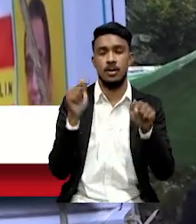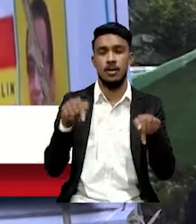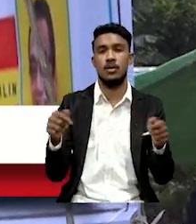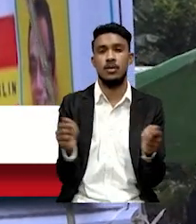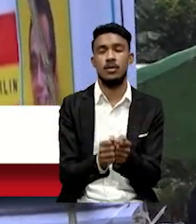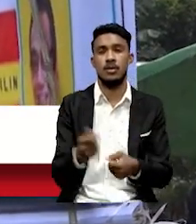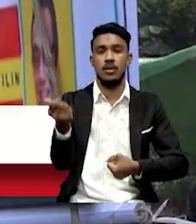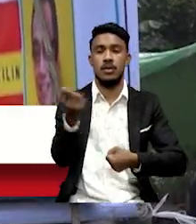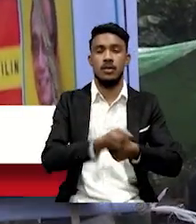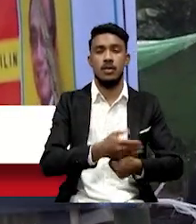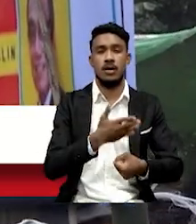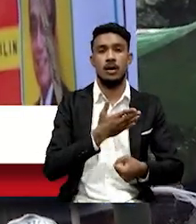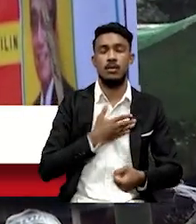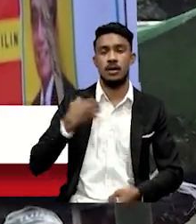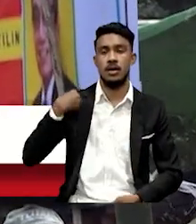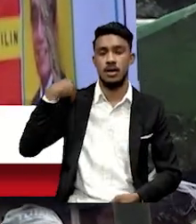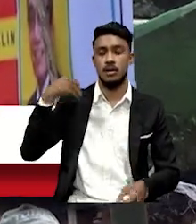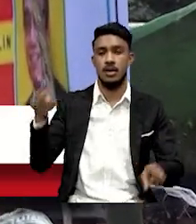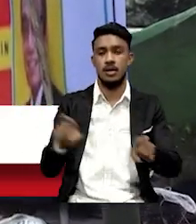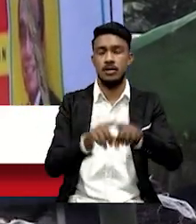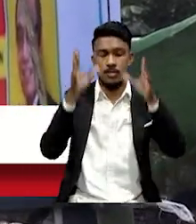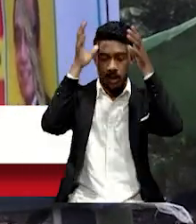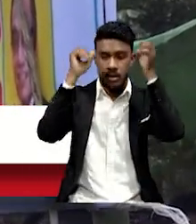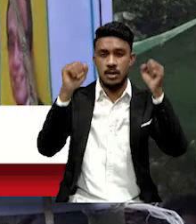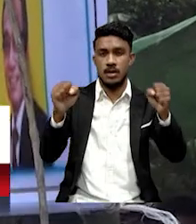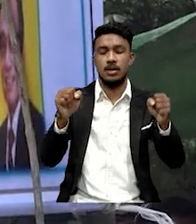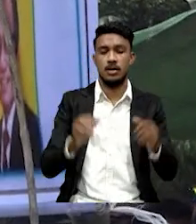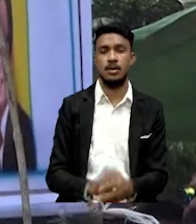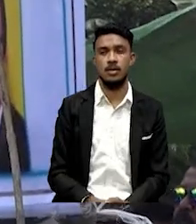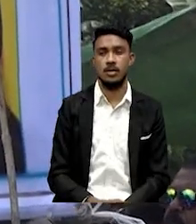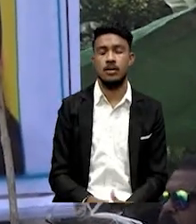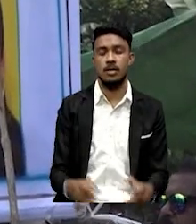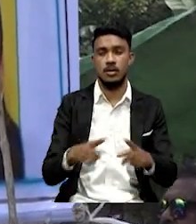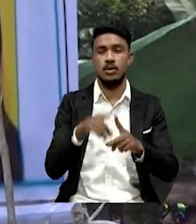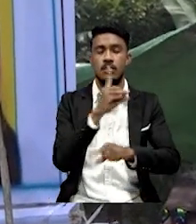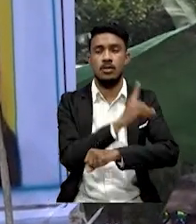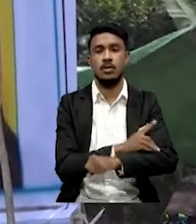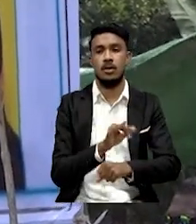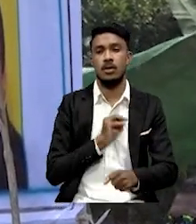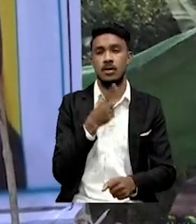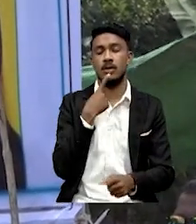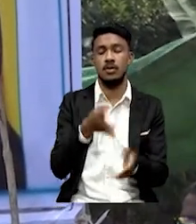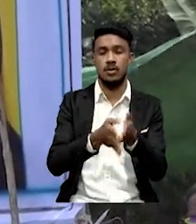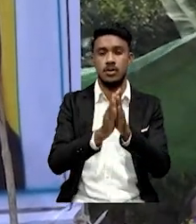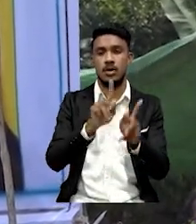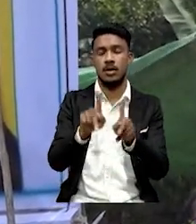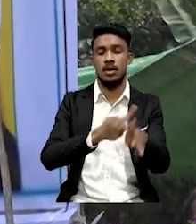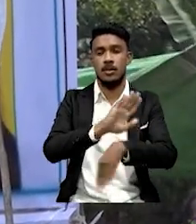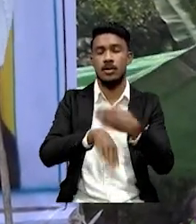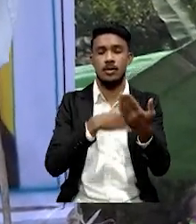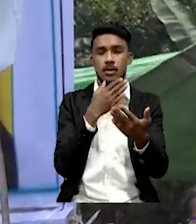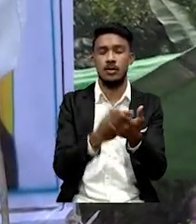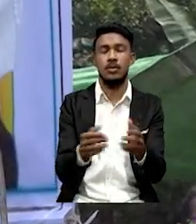afil ba hane candidato no dar Presidente da República. Ou na alerta, e no teto tem que hamoto